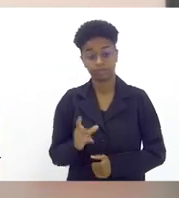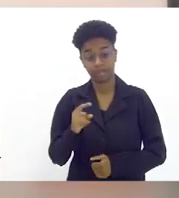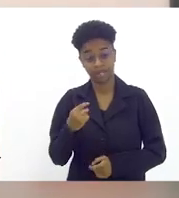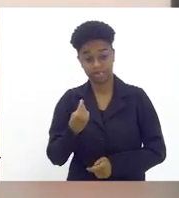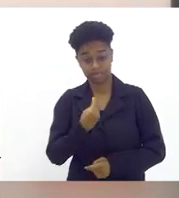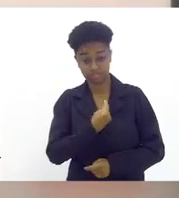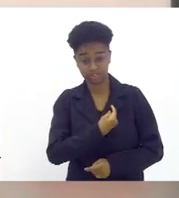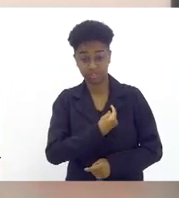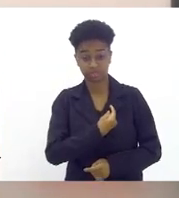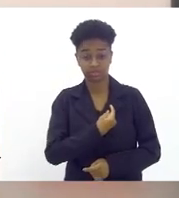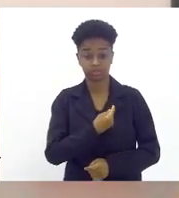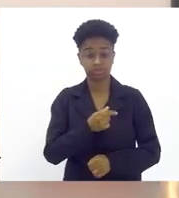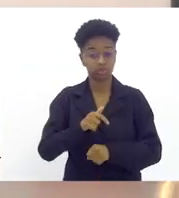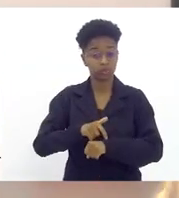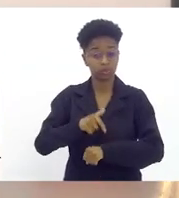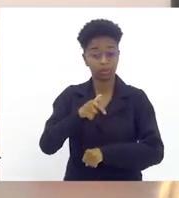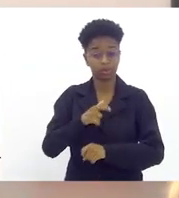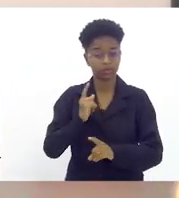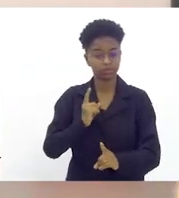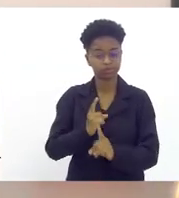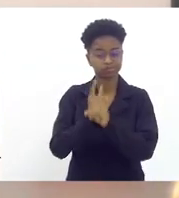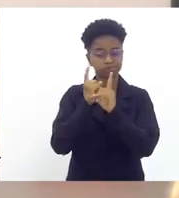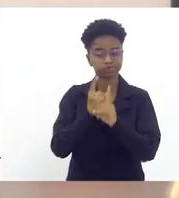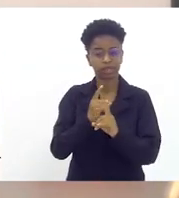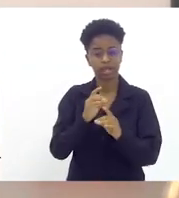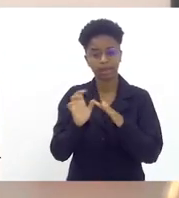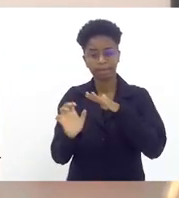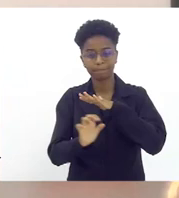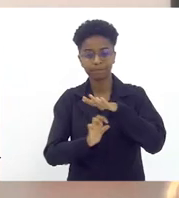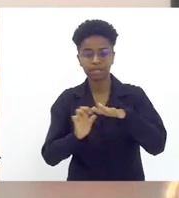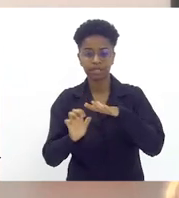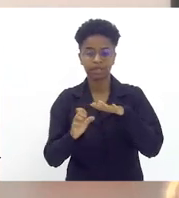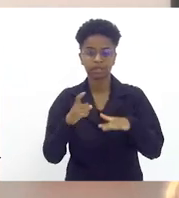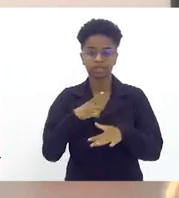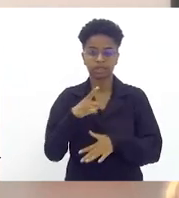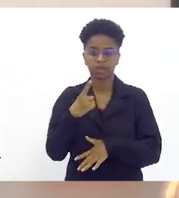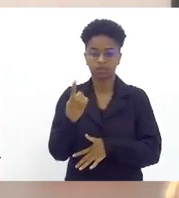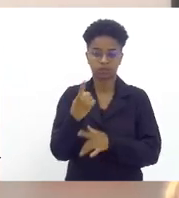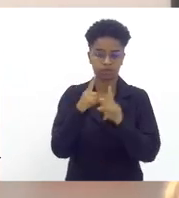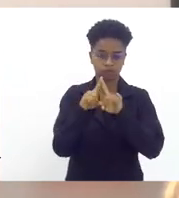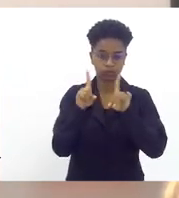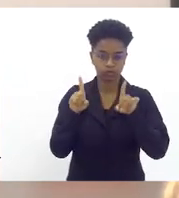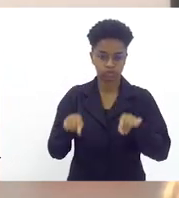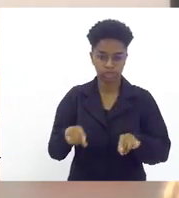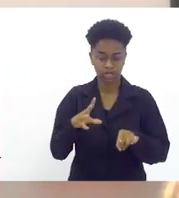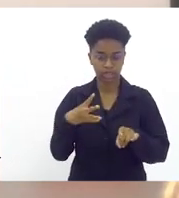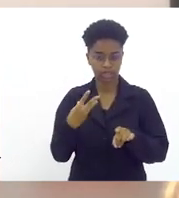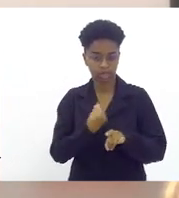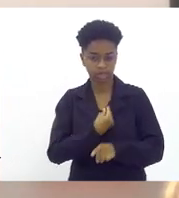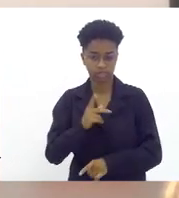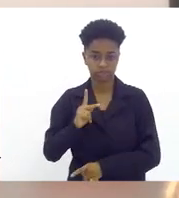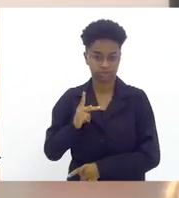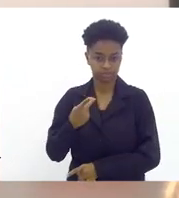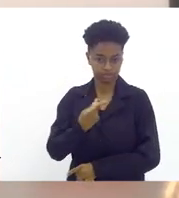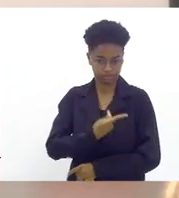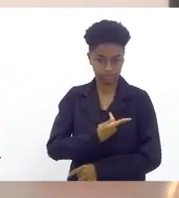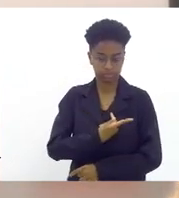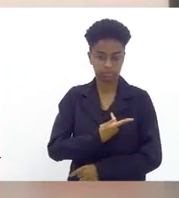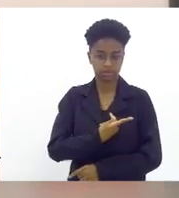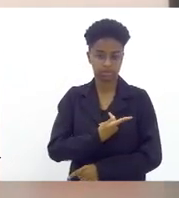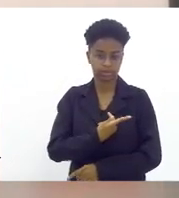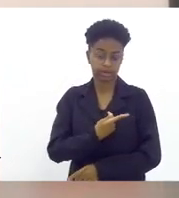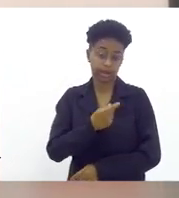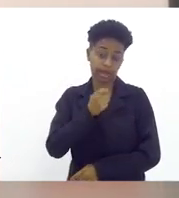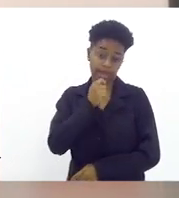Quando se depara com uma empresa que tem alguma pessoa funcionária trans e travesti,